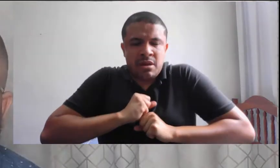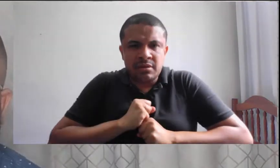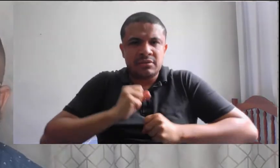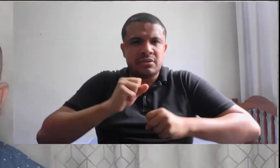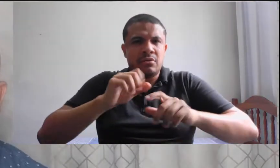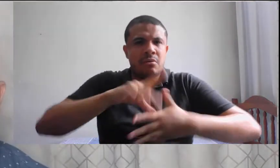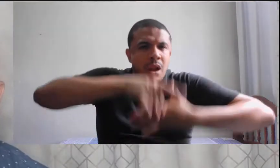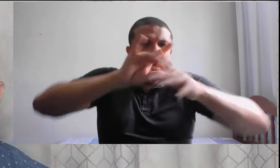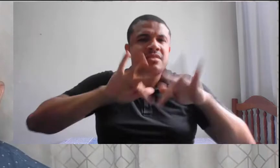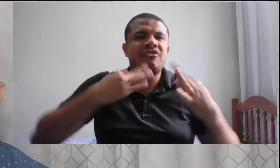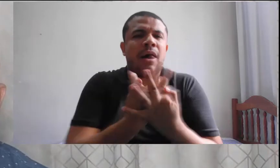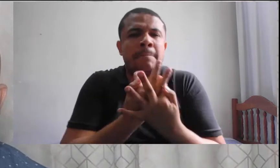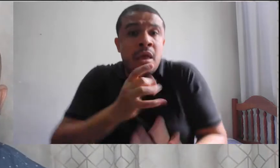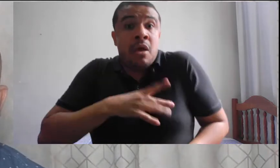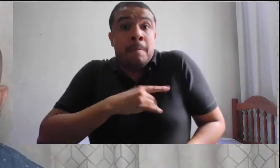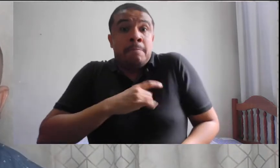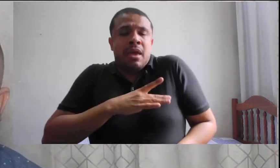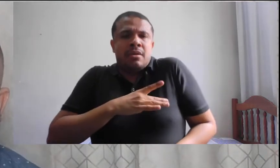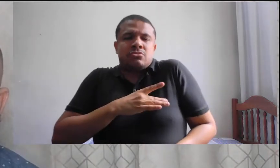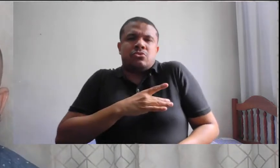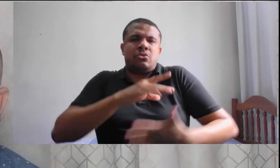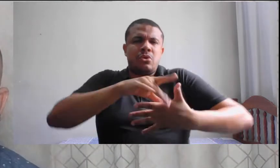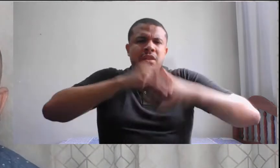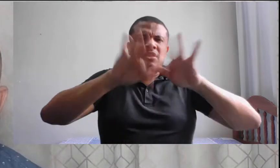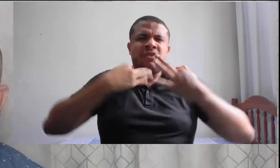medo, não era mais a guerra,